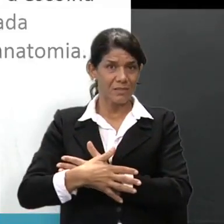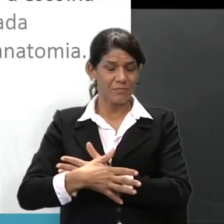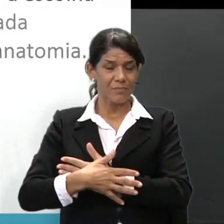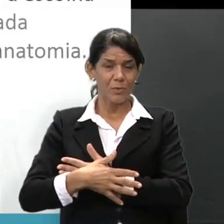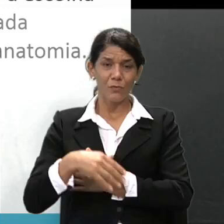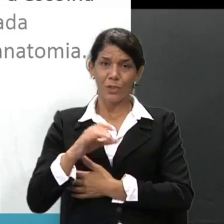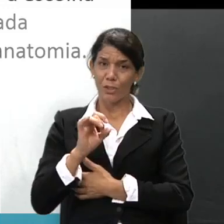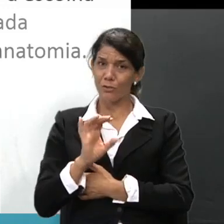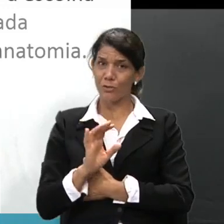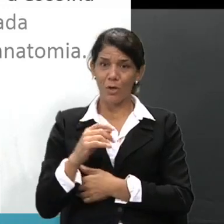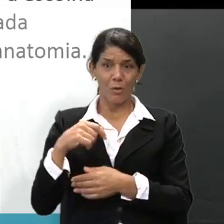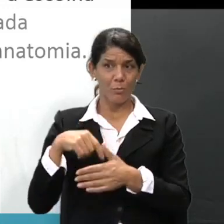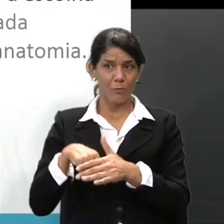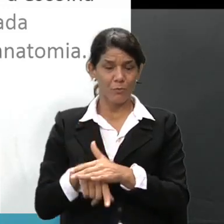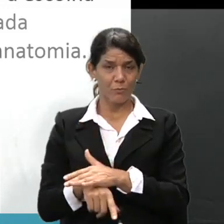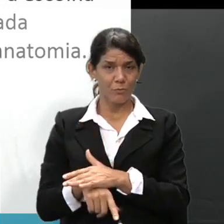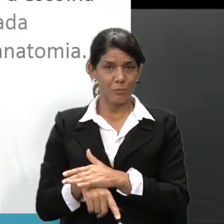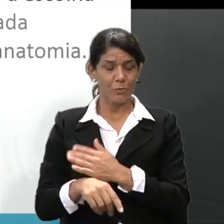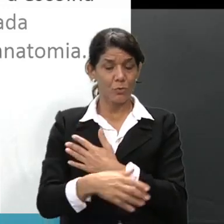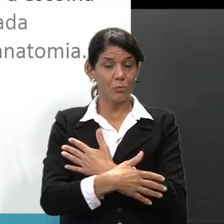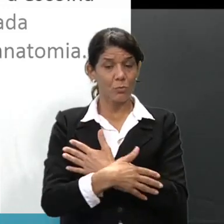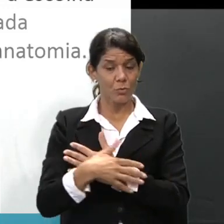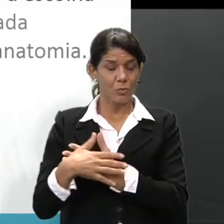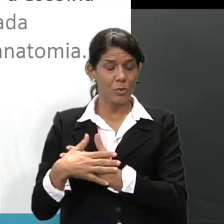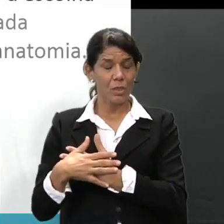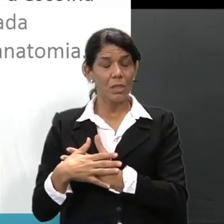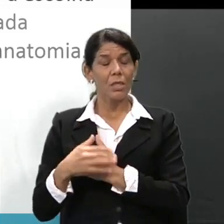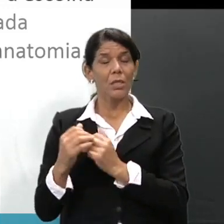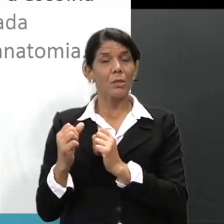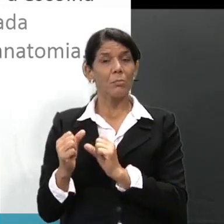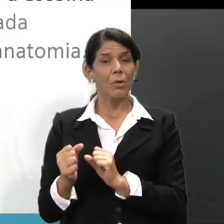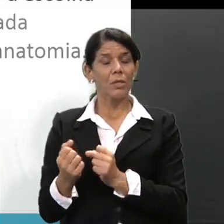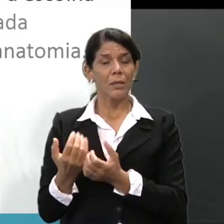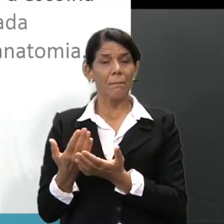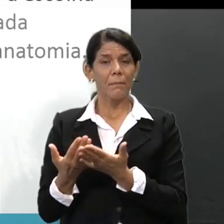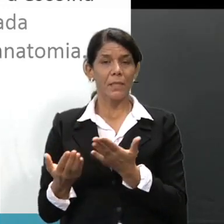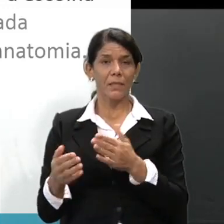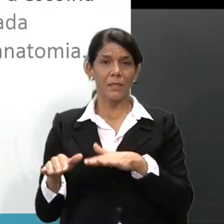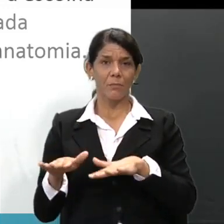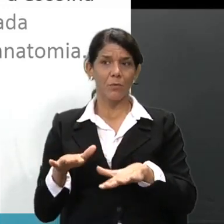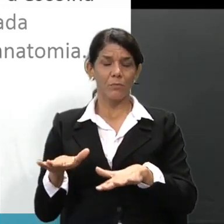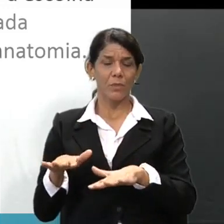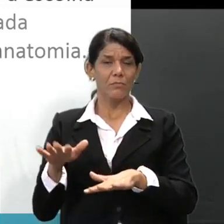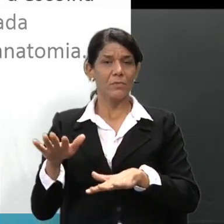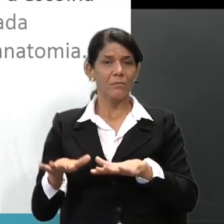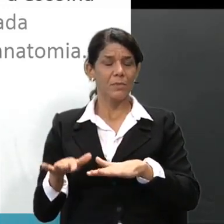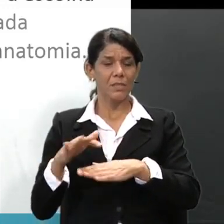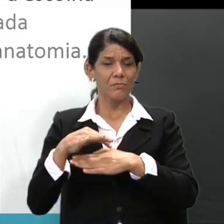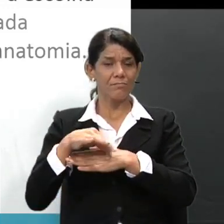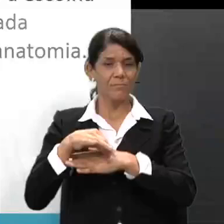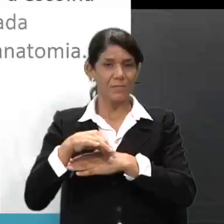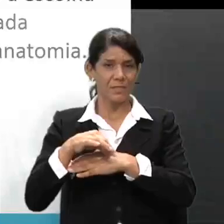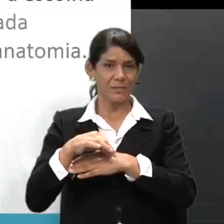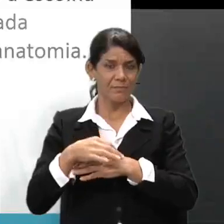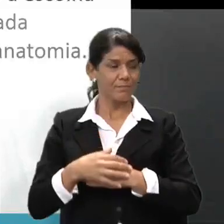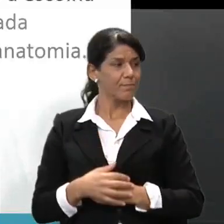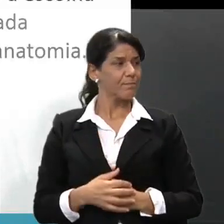fica apenas profundamente nos músculos e pode até perder movimento, dependendo do tecido que é